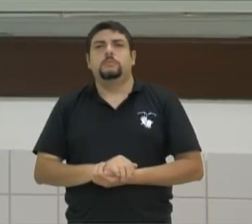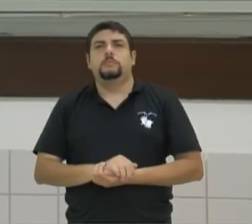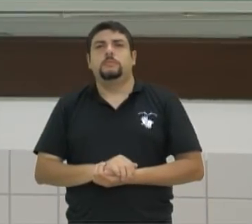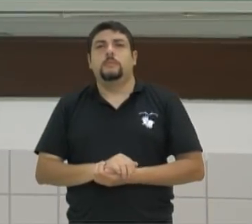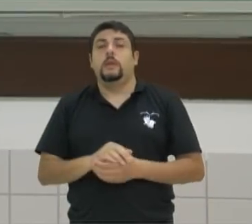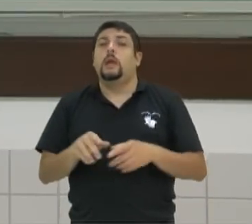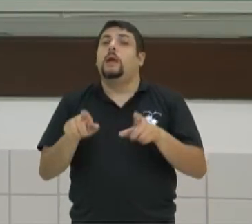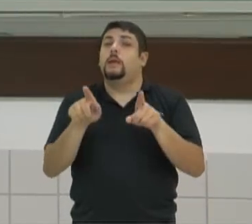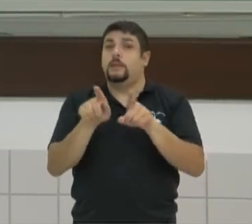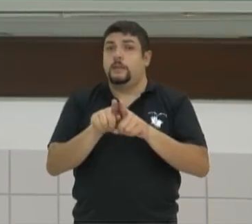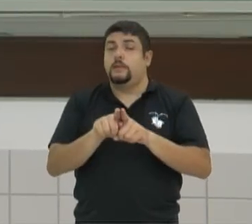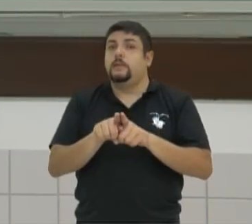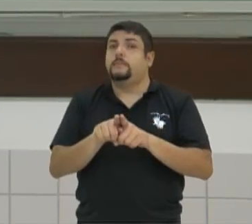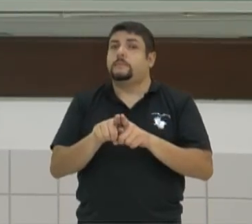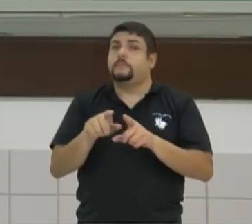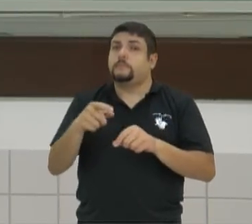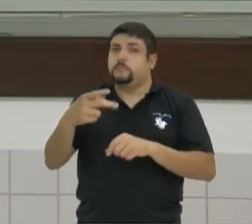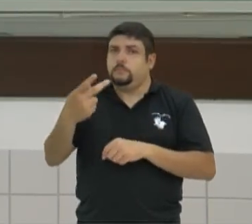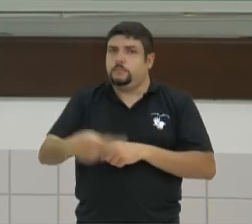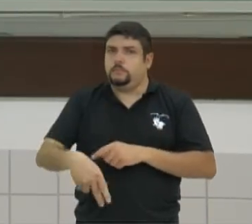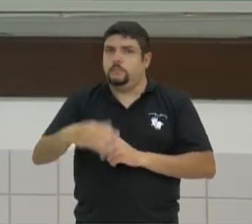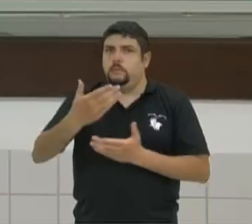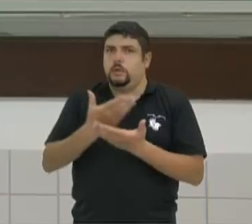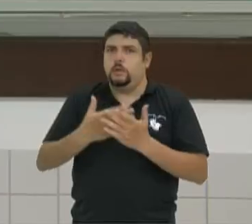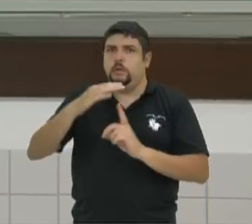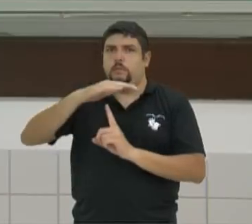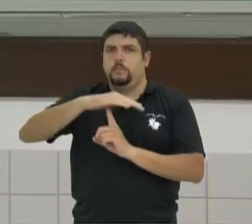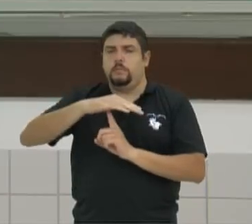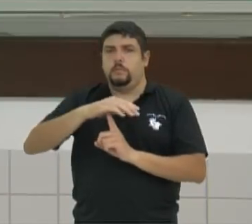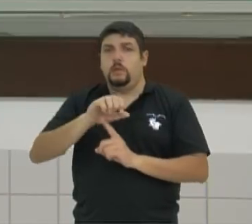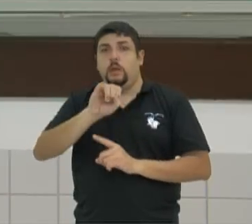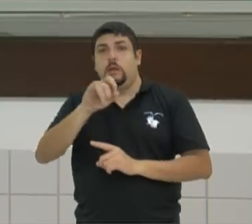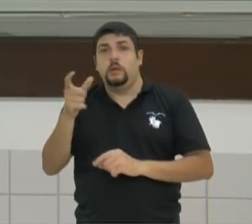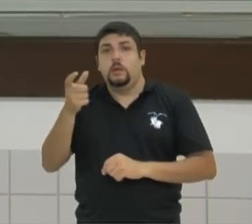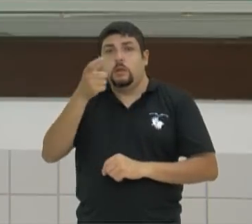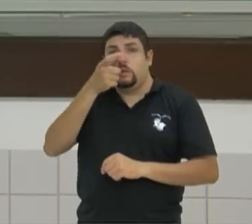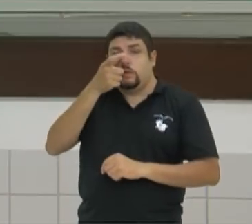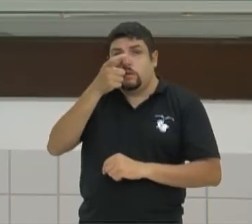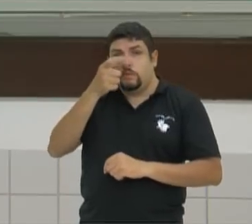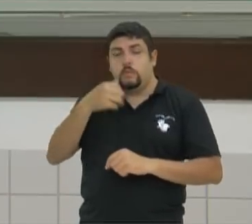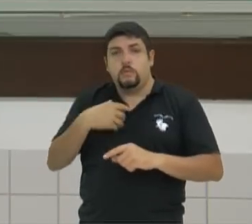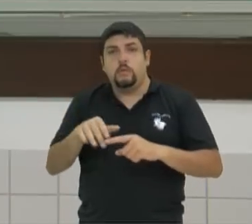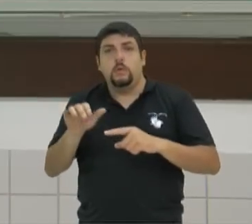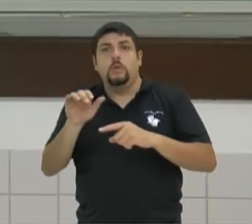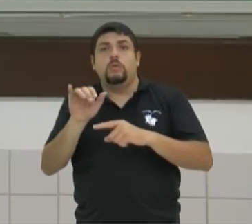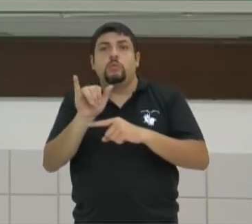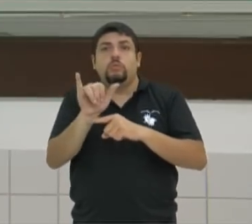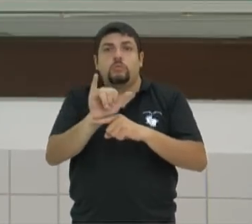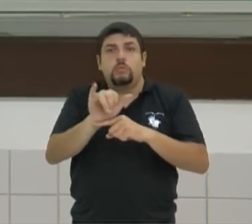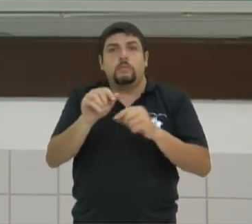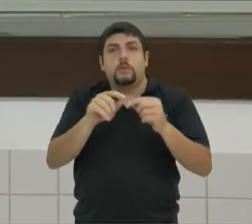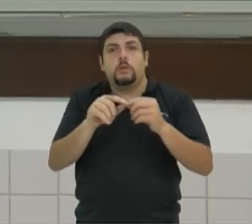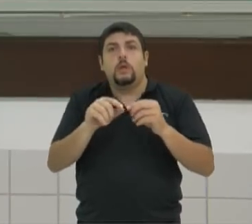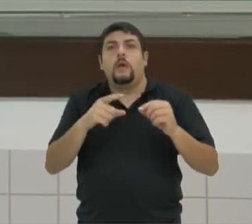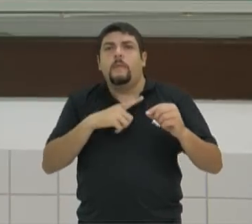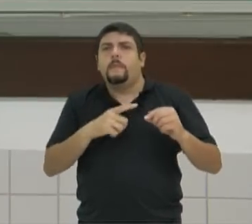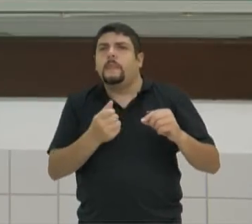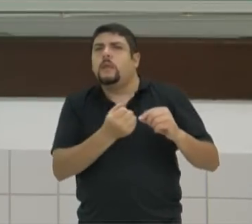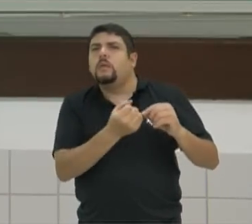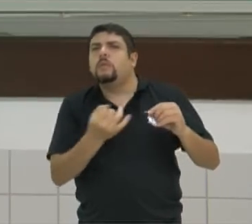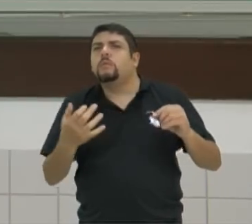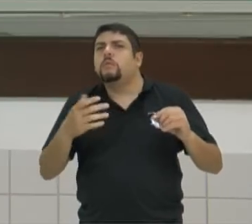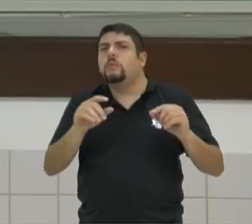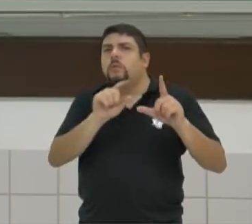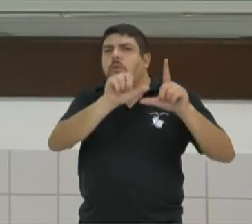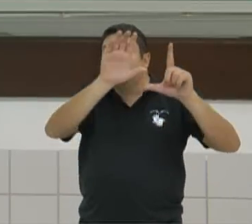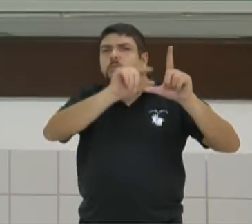E além disso, aqui no caso da Aula Paraná, se você está acompanhando pelo aplicativo do Aula Paraná, lá no cantinho ali tem o número de pessoas que está visualizando